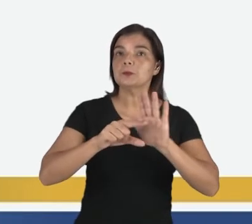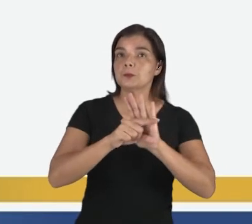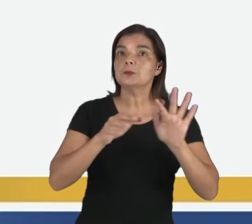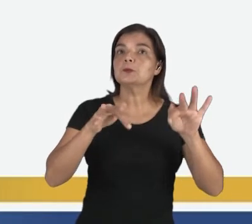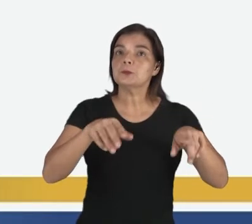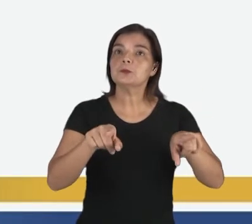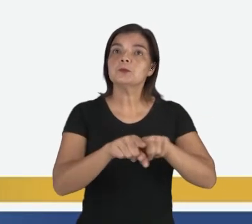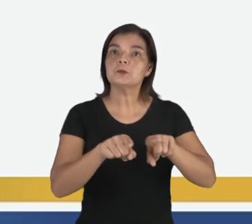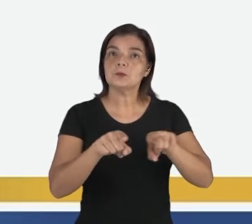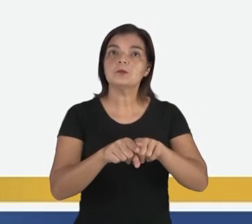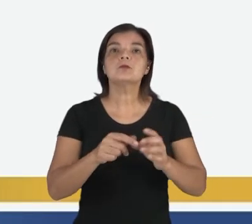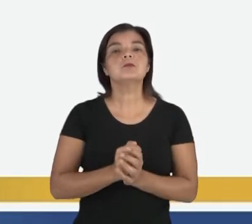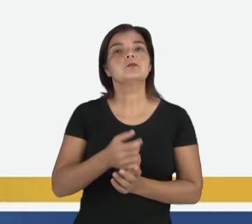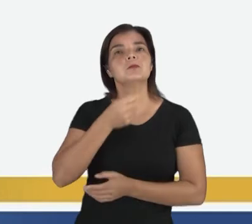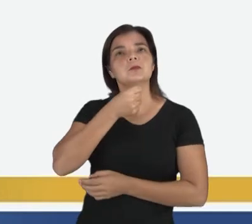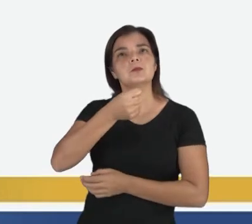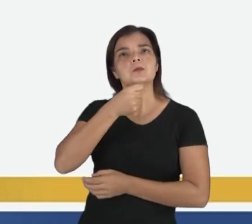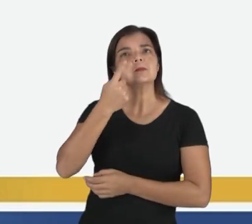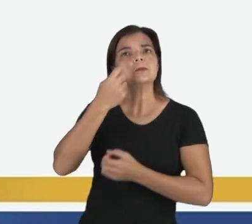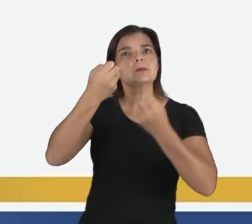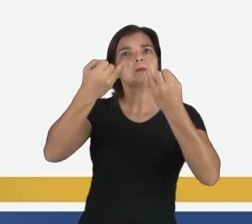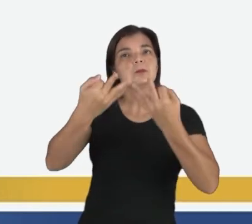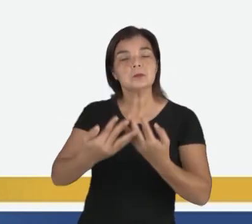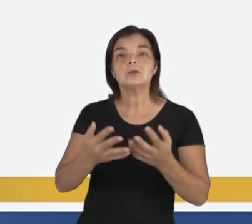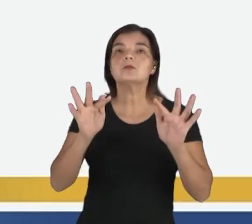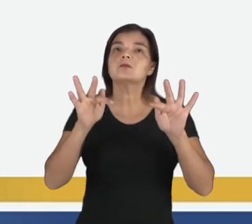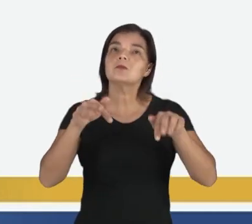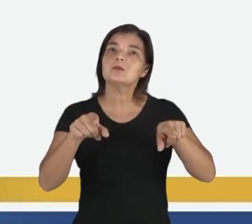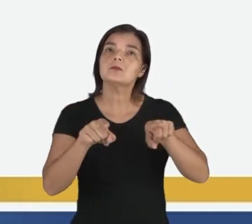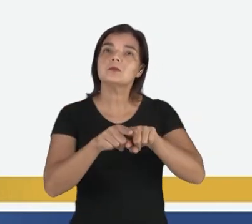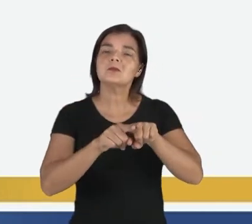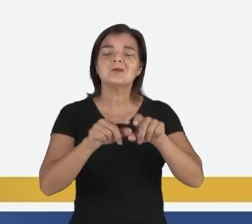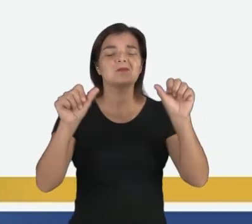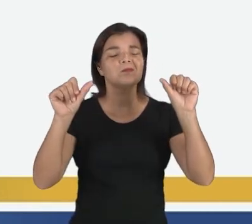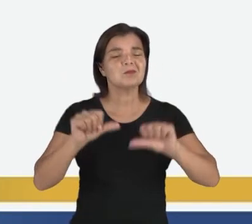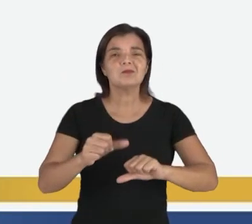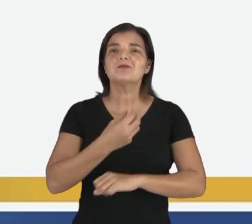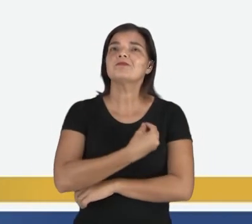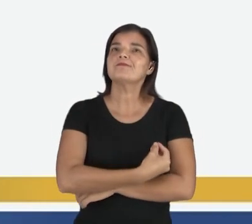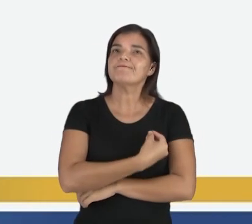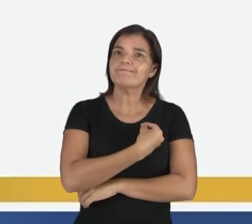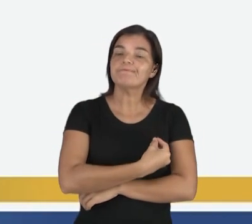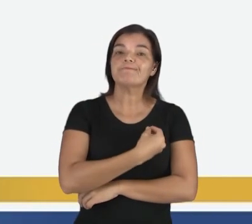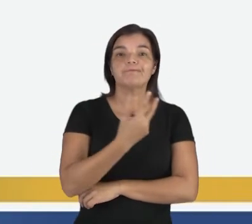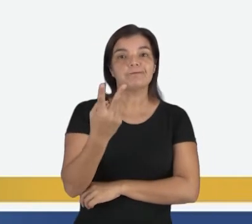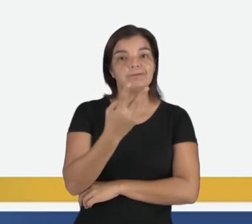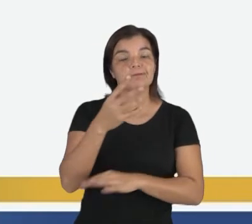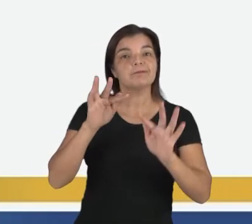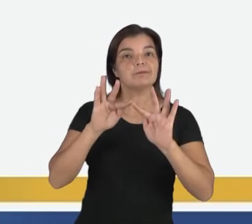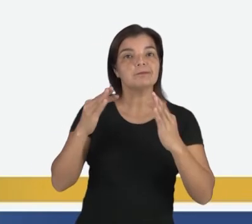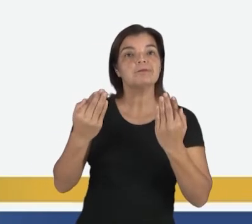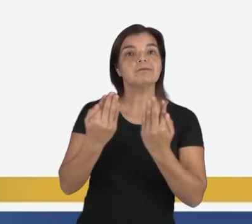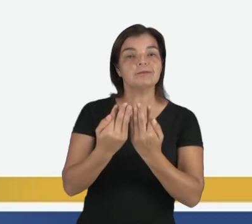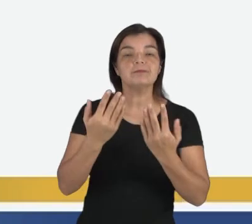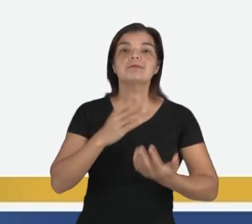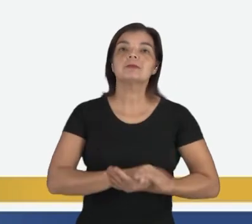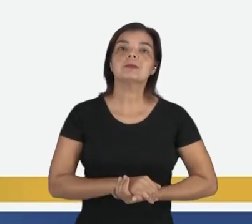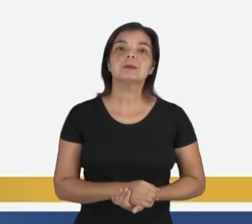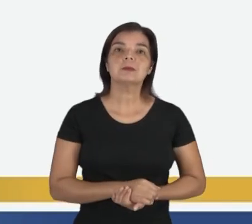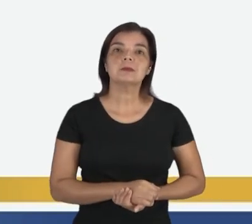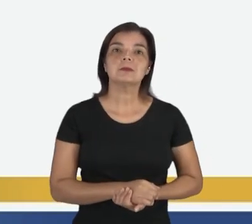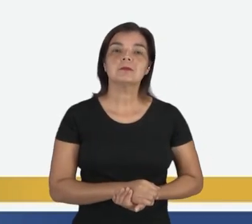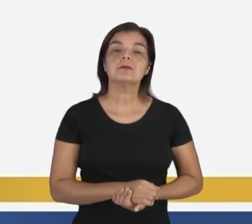parágrafos do texto, a jornalista relata fatos que concluem as péssimas condições de vida das duas